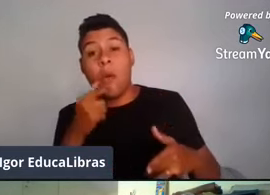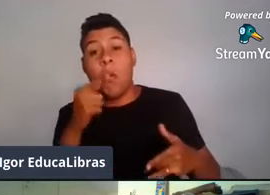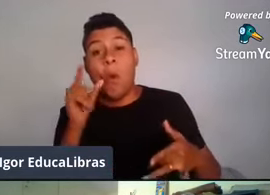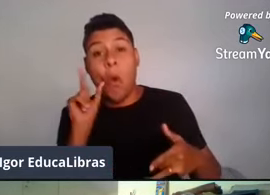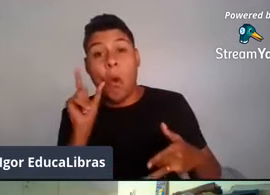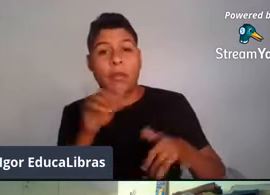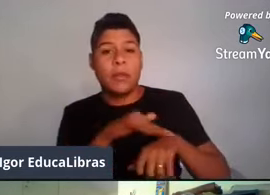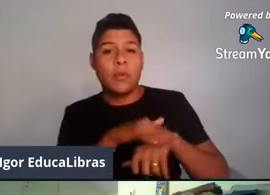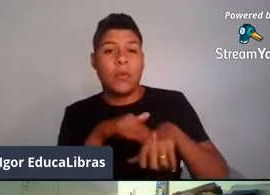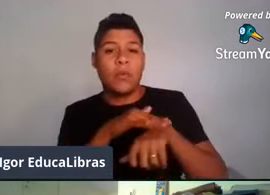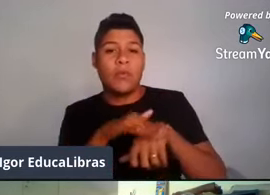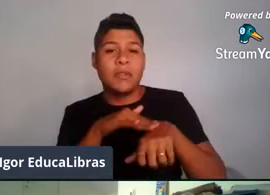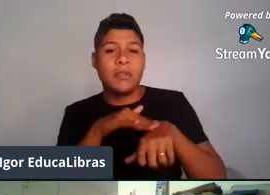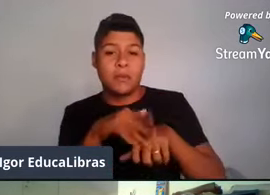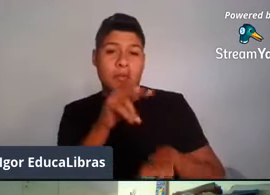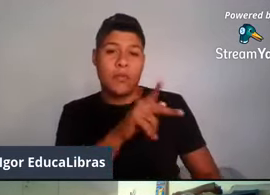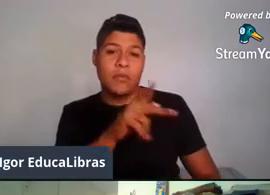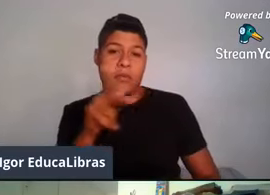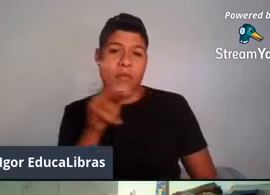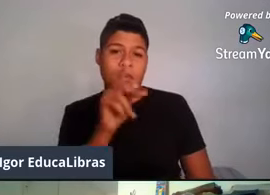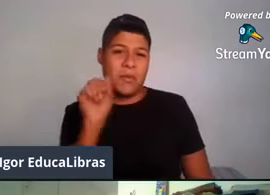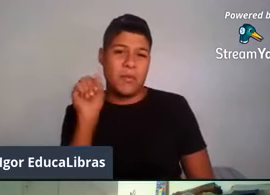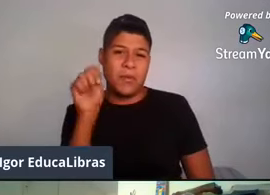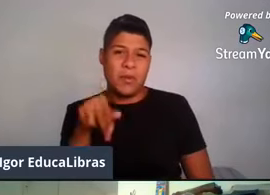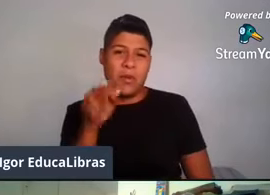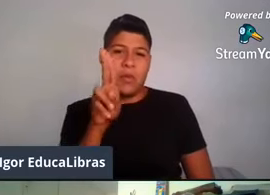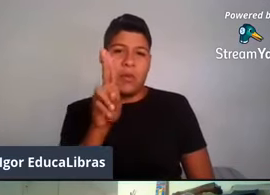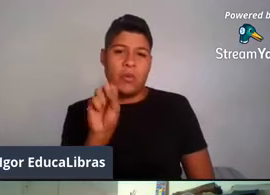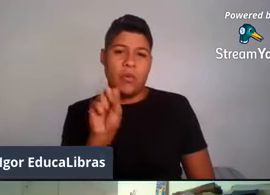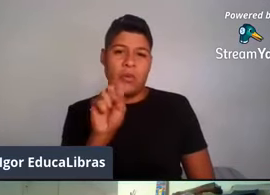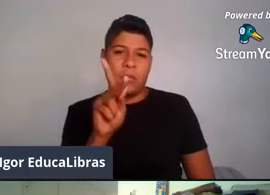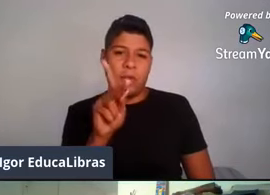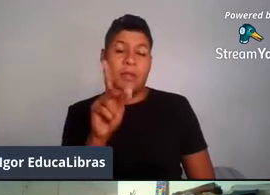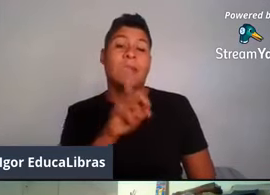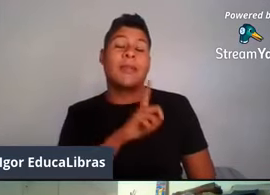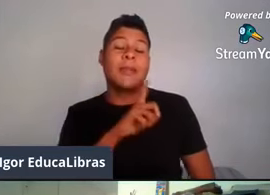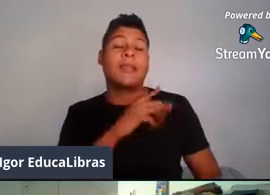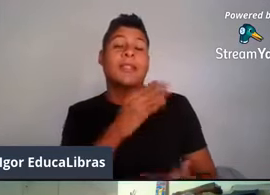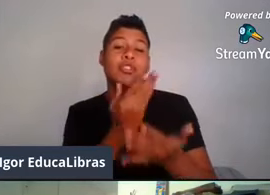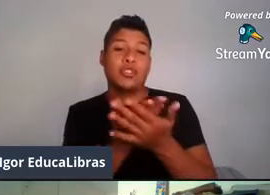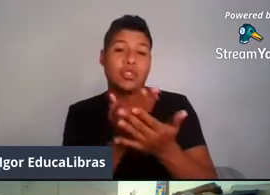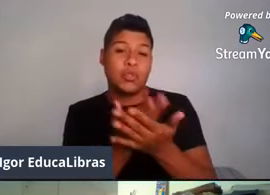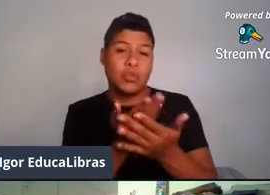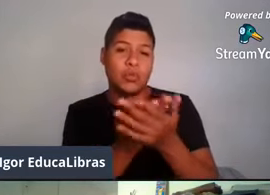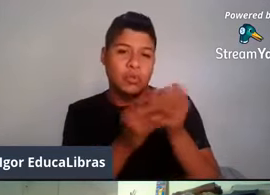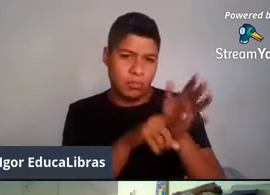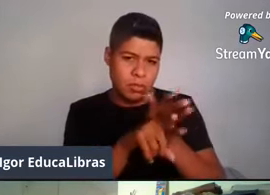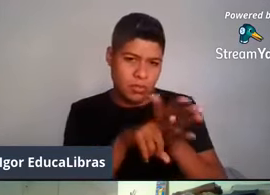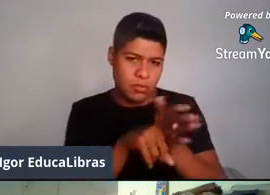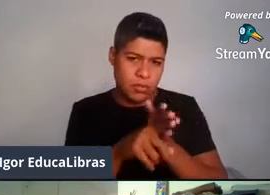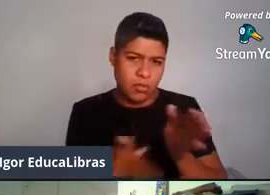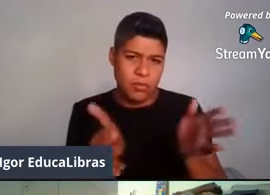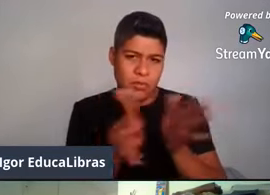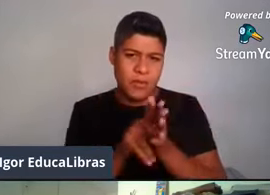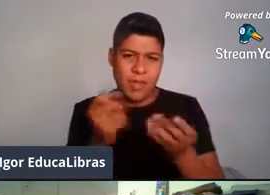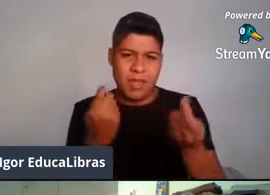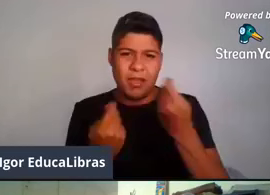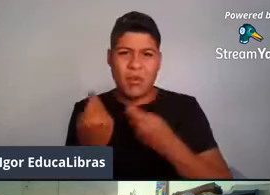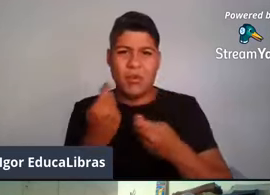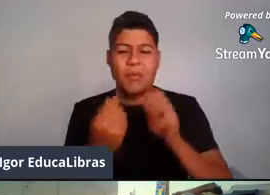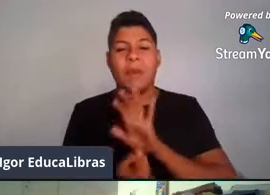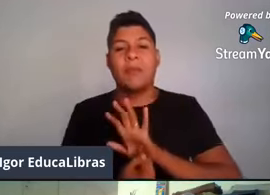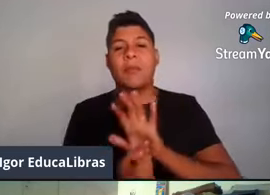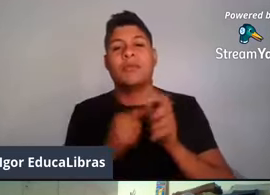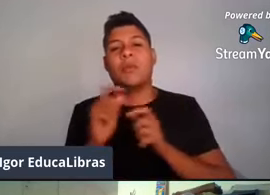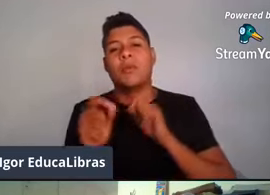conversando com um professor aposentado da USP, um psicólogo, ele disse que tem estudos mais na área da economia que mostram que